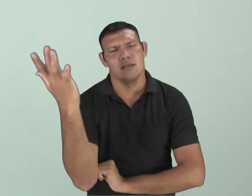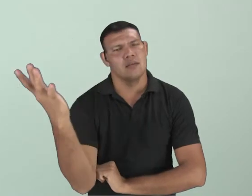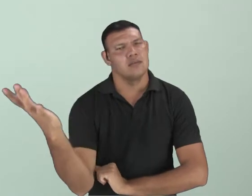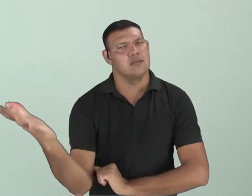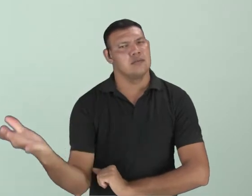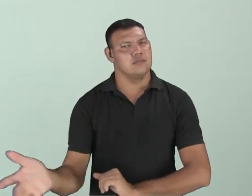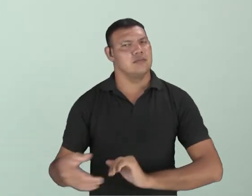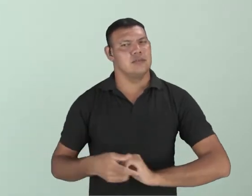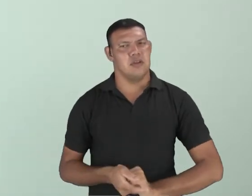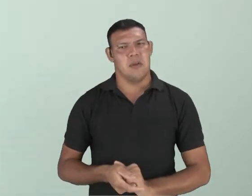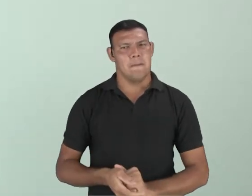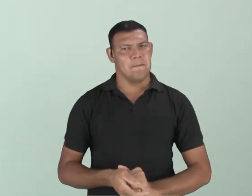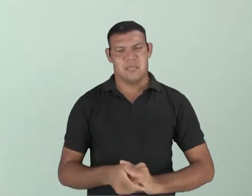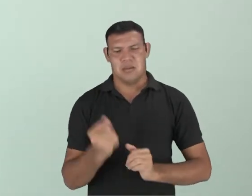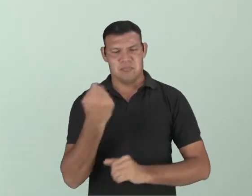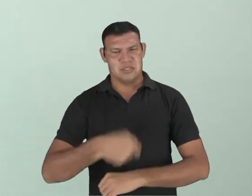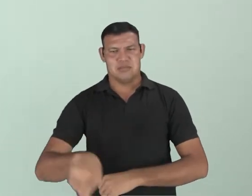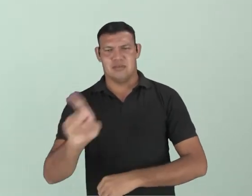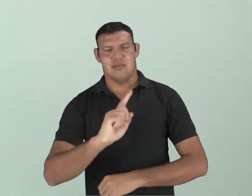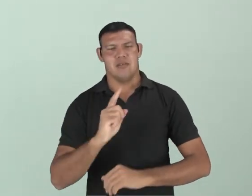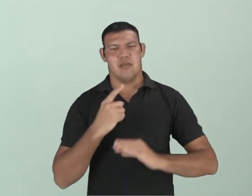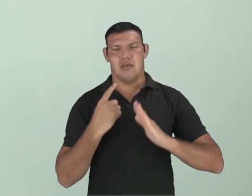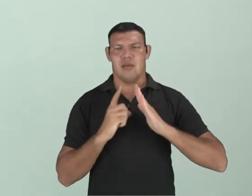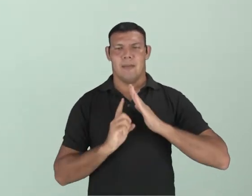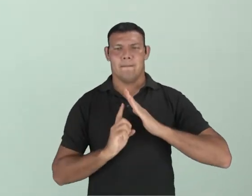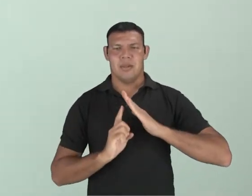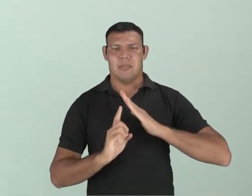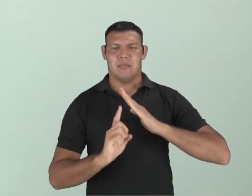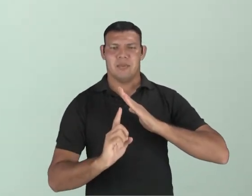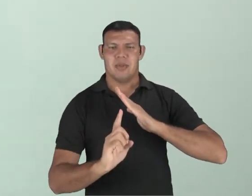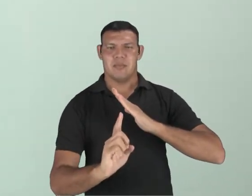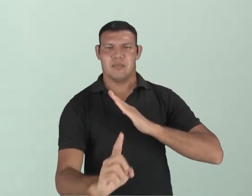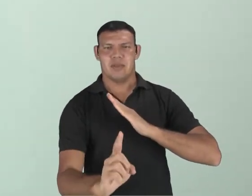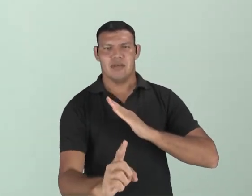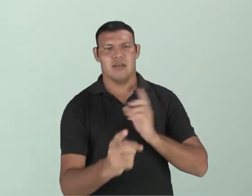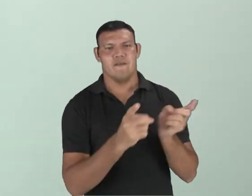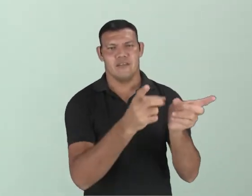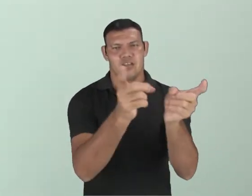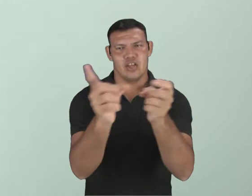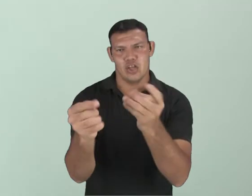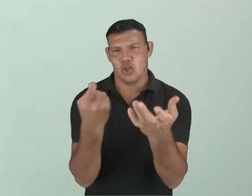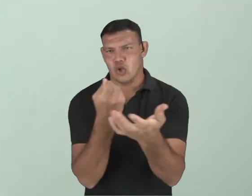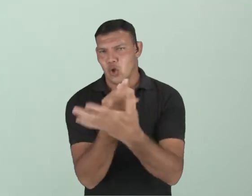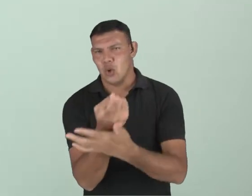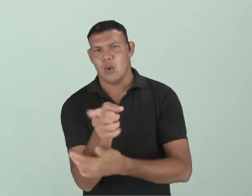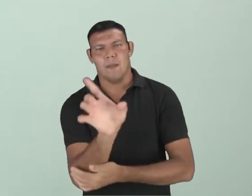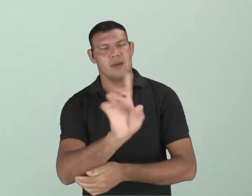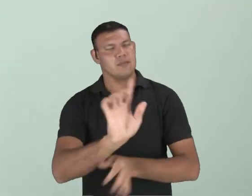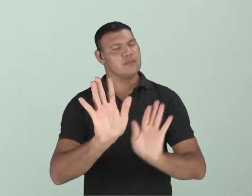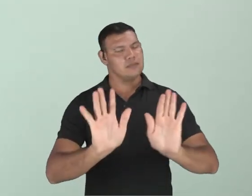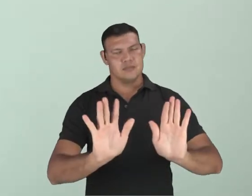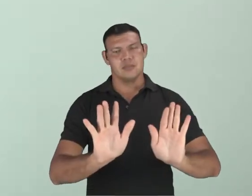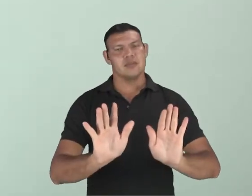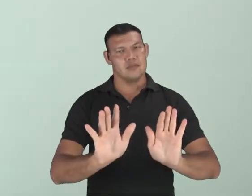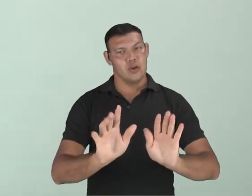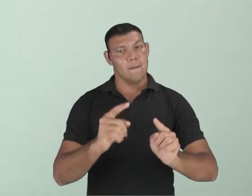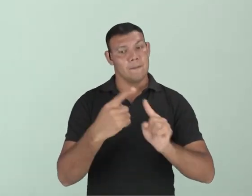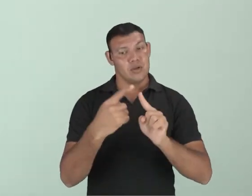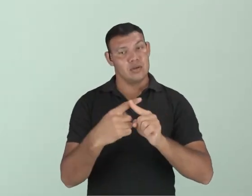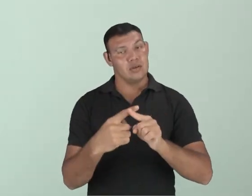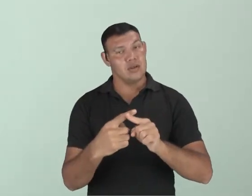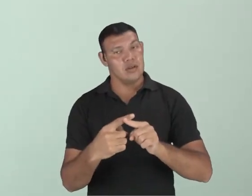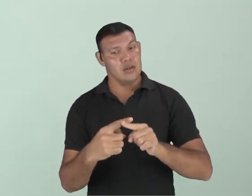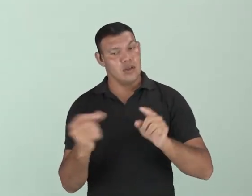precisamos sair de casa para a gente comprar, para a gente vender. Então, tudo isso, todos esses avanços tecnológicos possibilitou